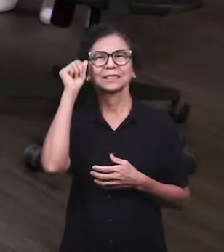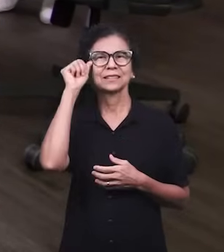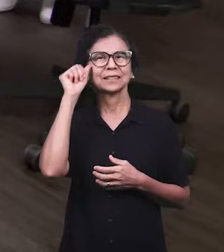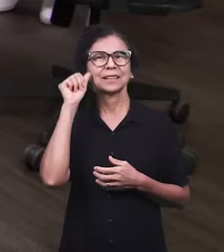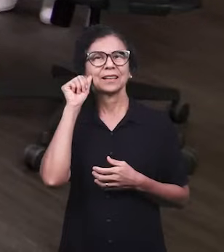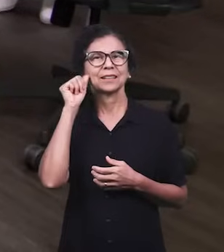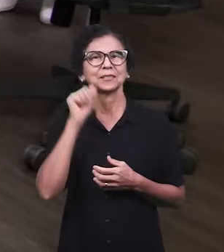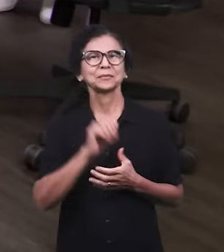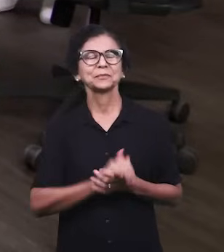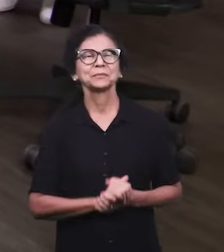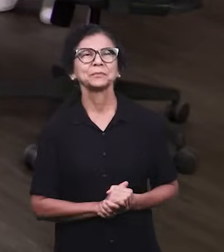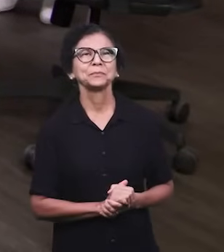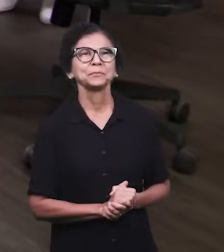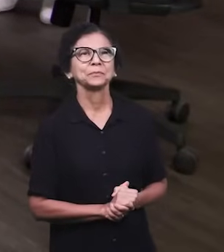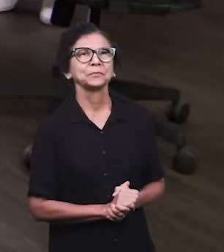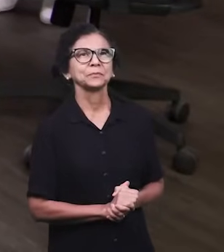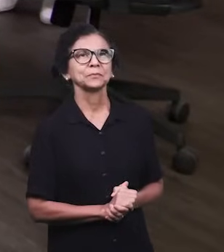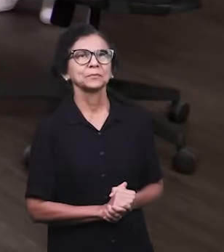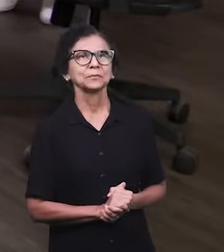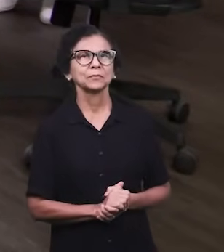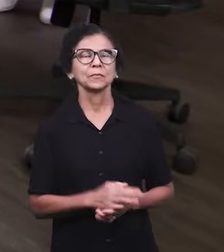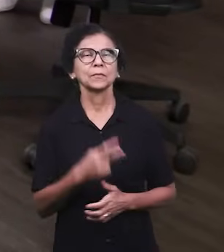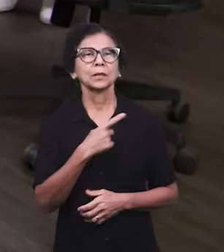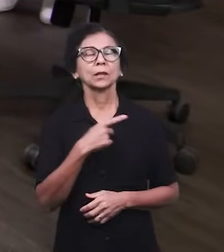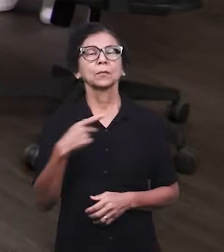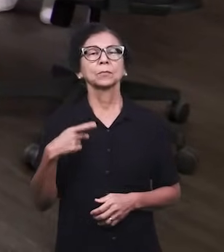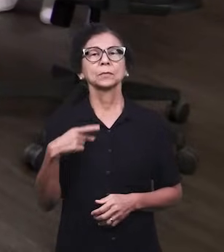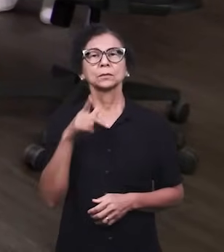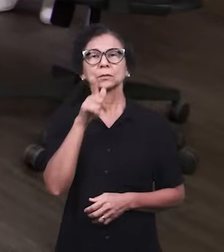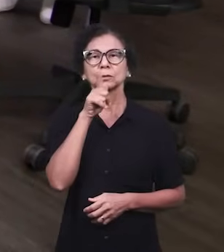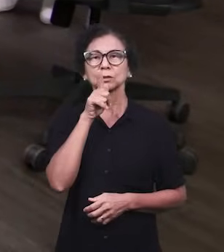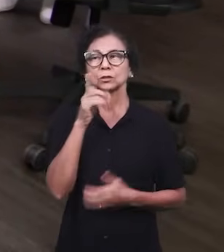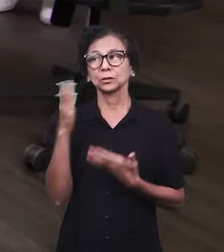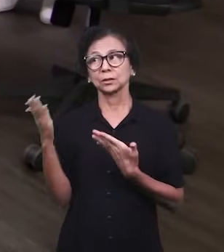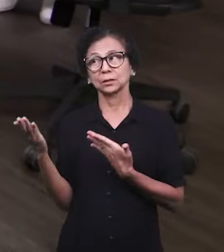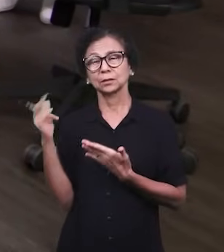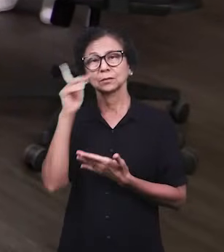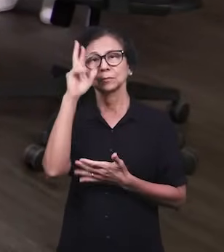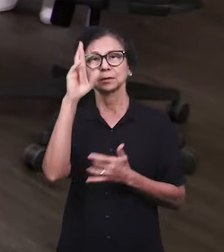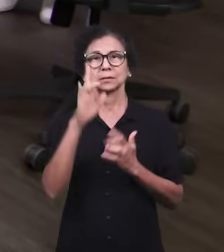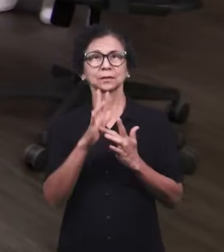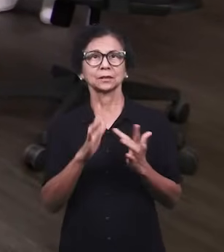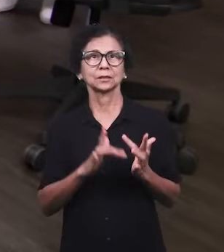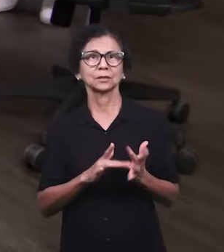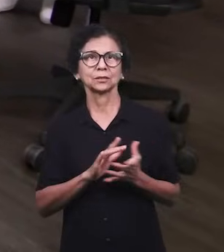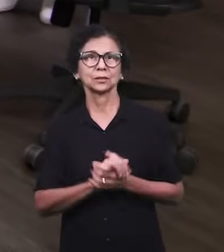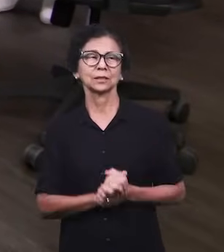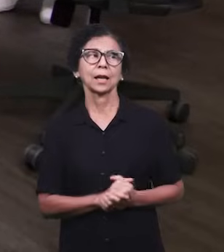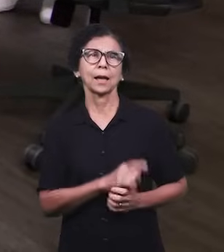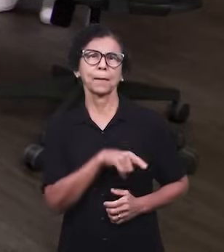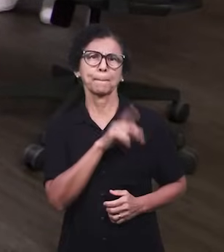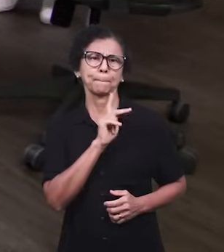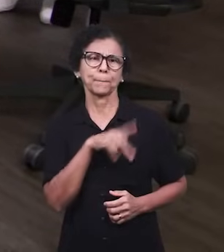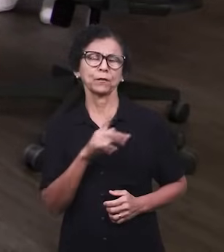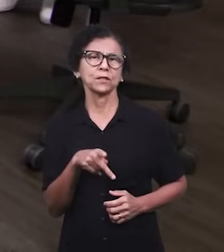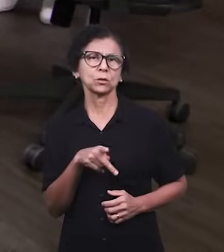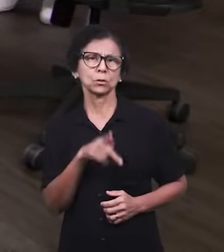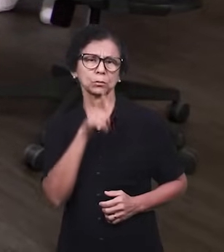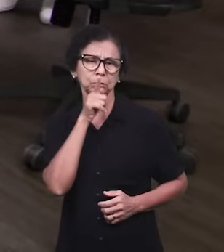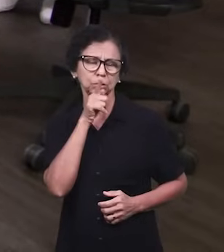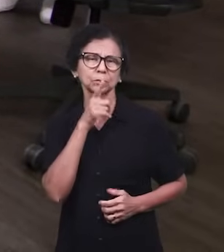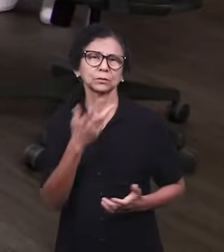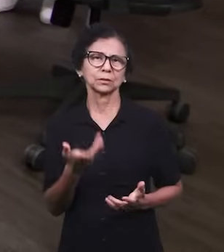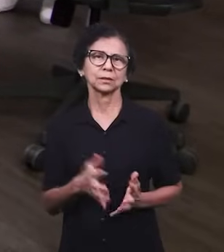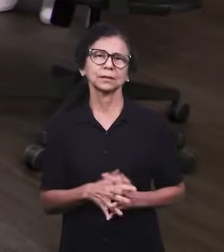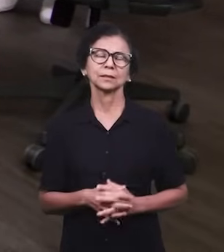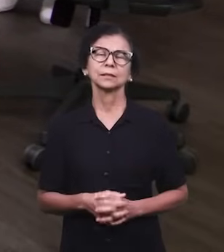Aqui ao meu lado, pastor Gilson Souza. Paz do Senhor, pastor Gilson. Nos bastidores, eu costumo chamar o pastor Gilson de professor Gilson, né?